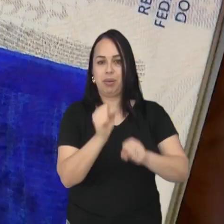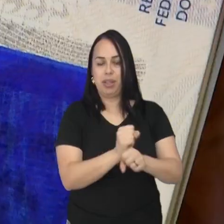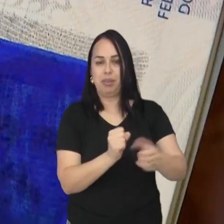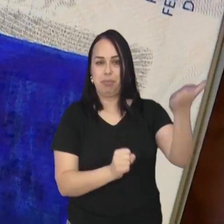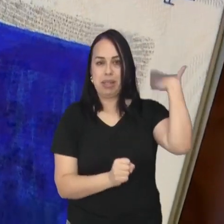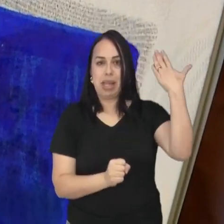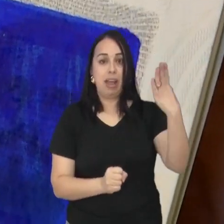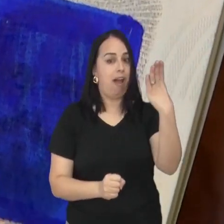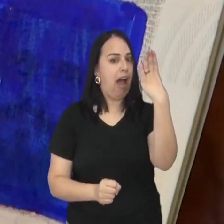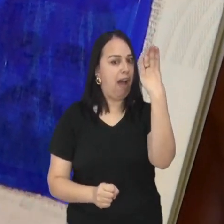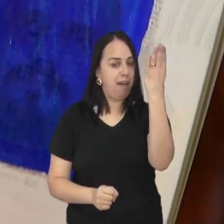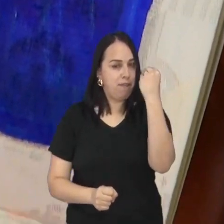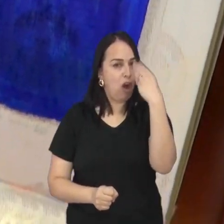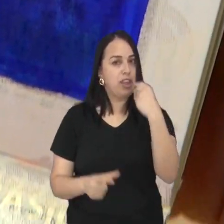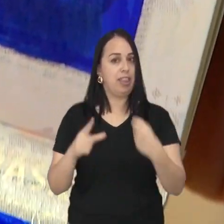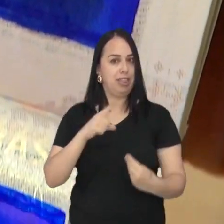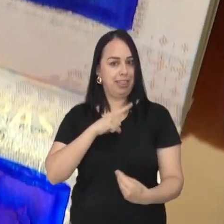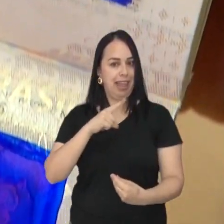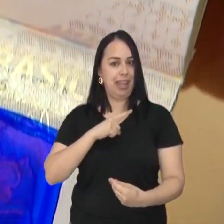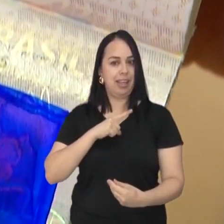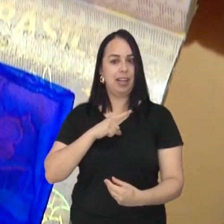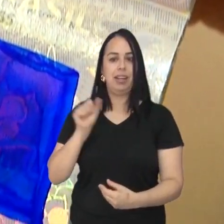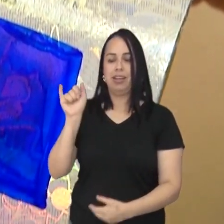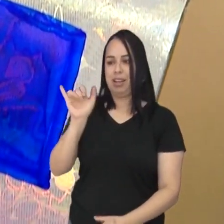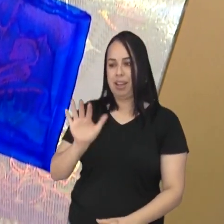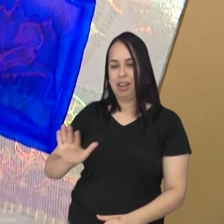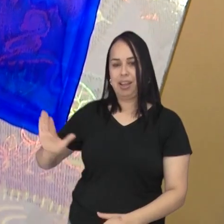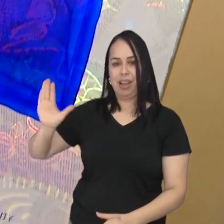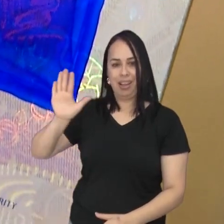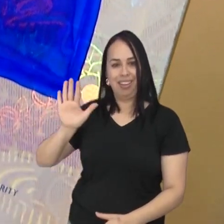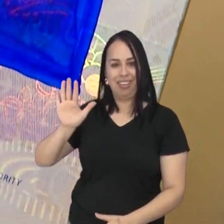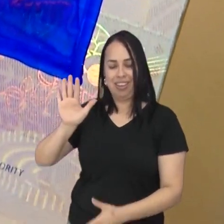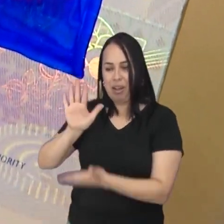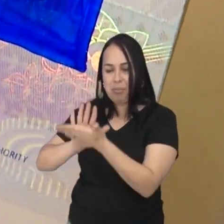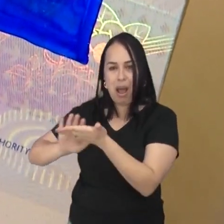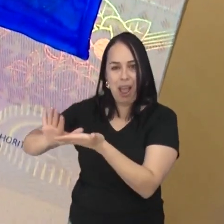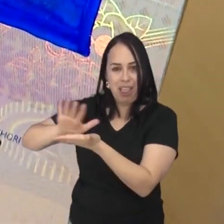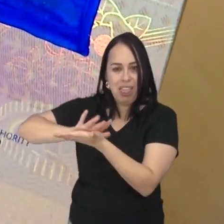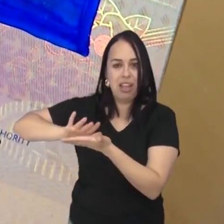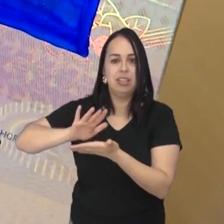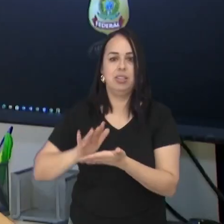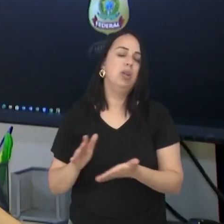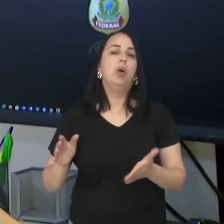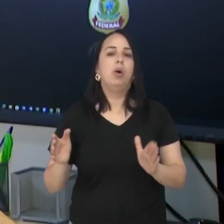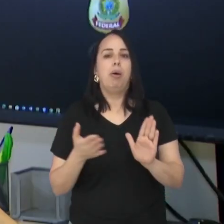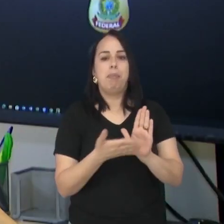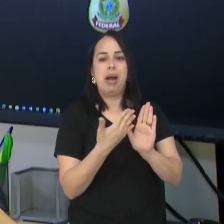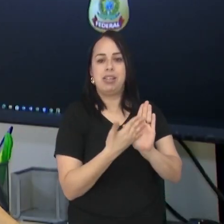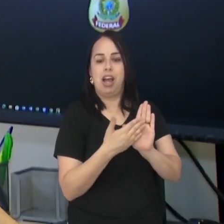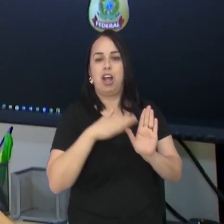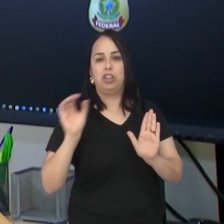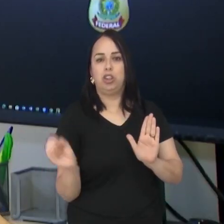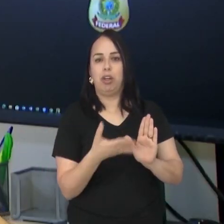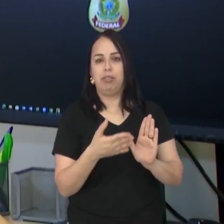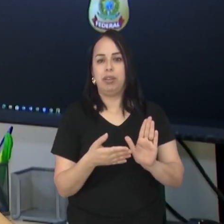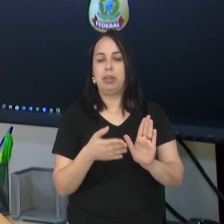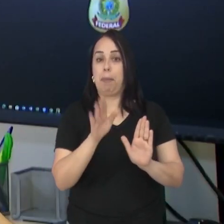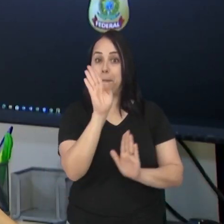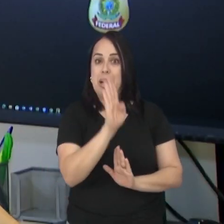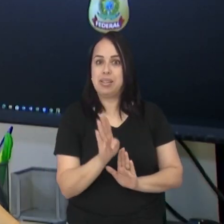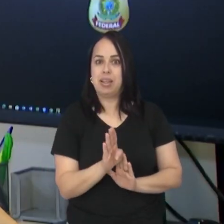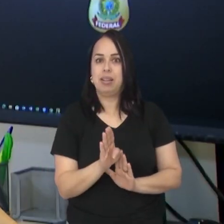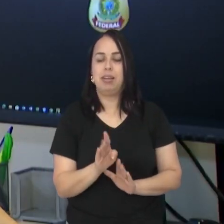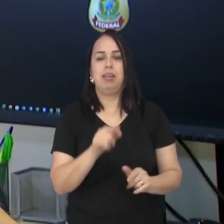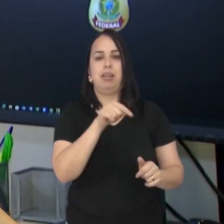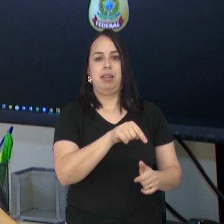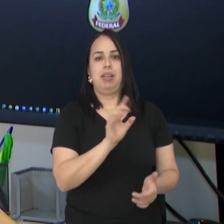passado. Agora, além da foto, o documento conta também com uma imagem alfanumérica. O novo passaporte brasileiro foi